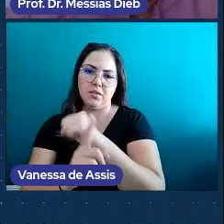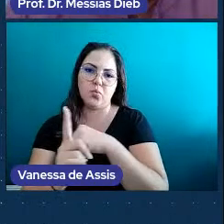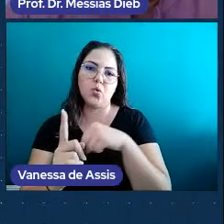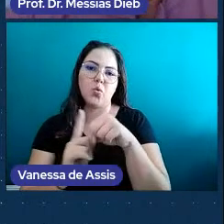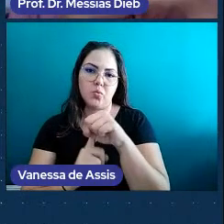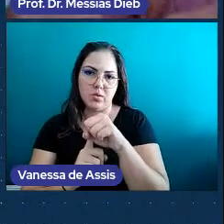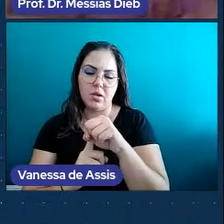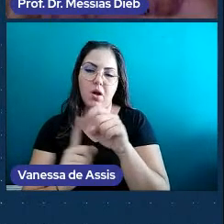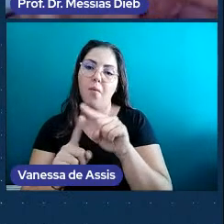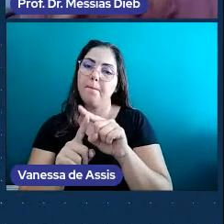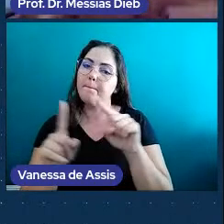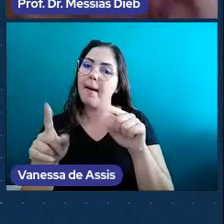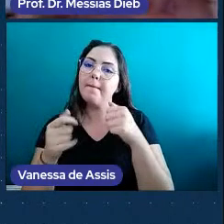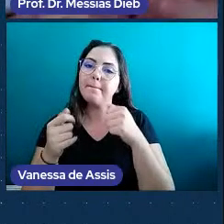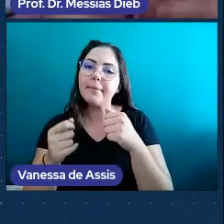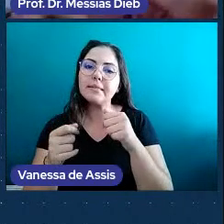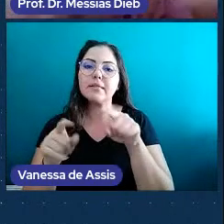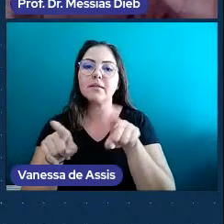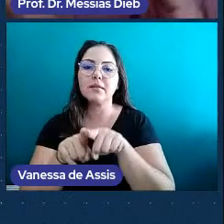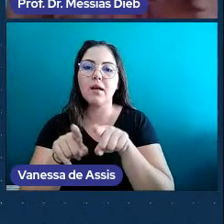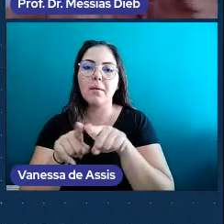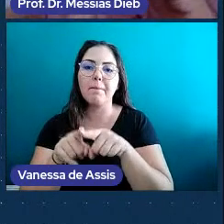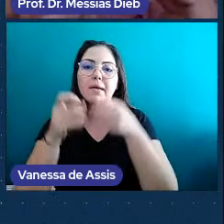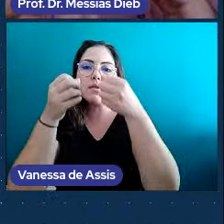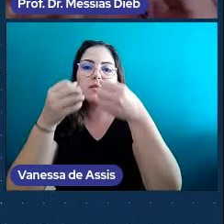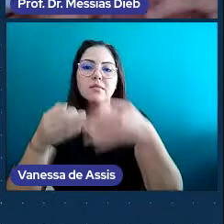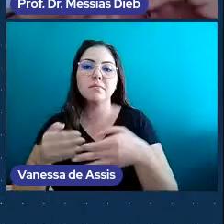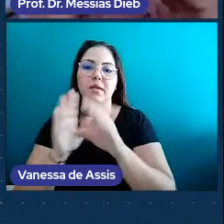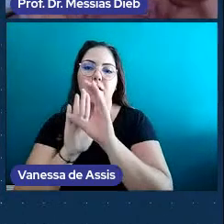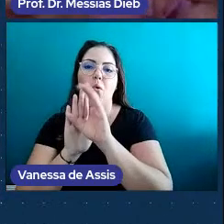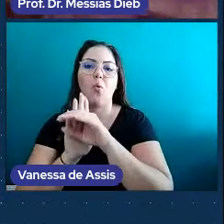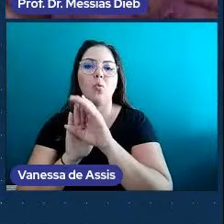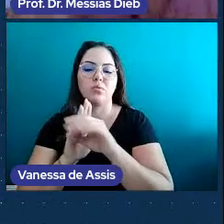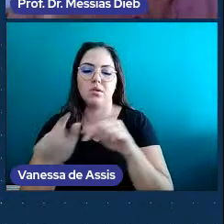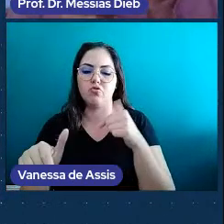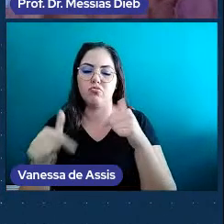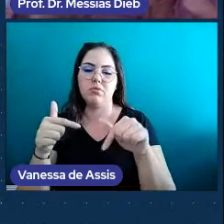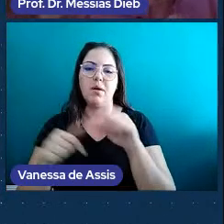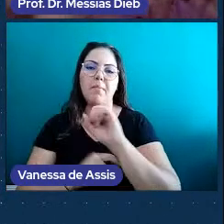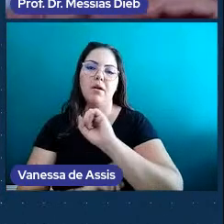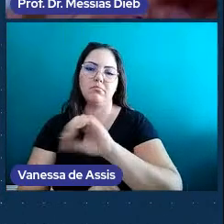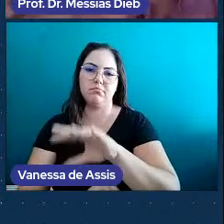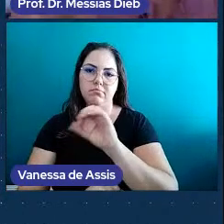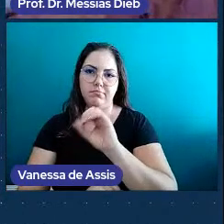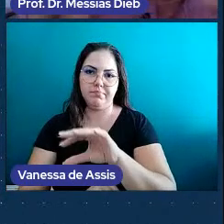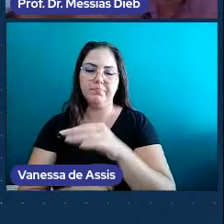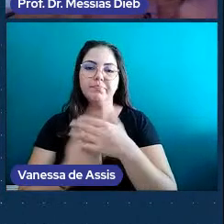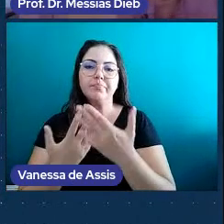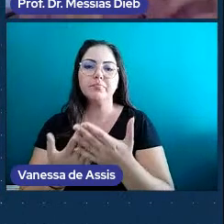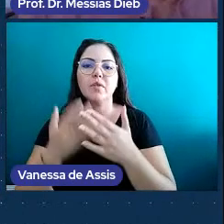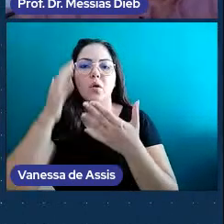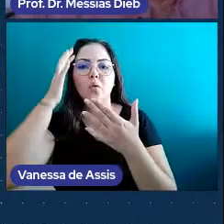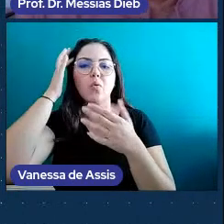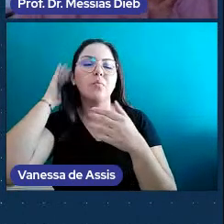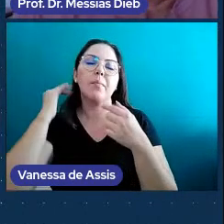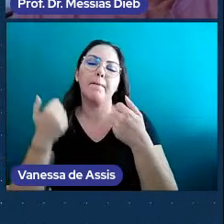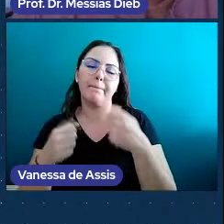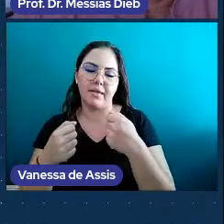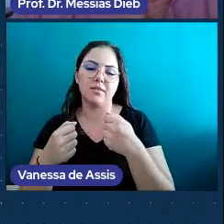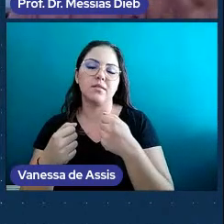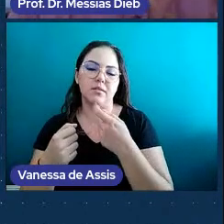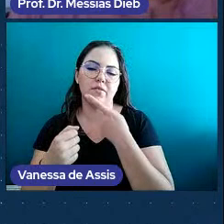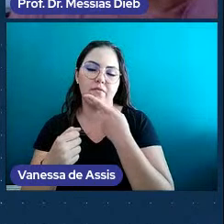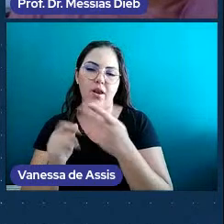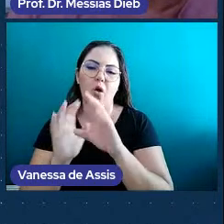trabalho docente, né? Então, eu tenho a necessidade de estar atento, de discutir os conceitos principais que vão estar presentes no